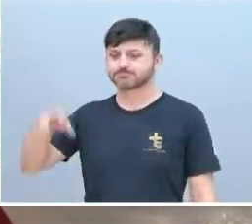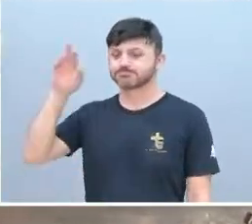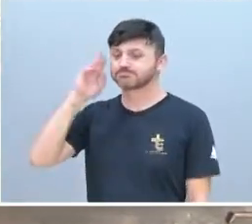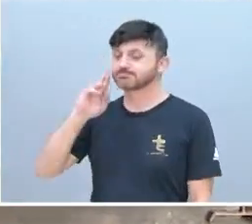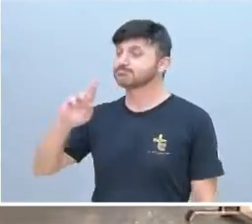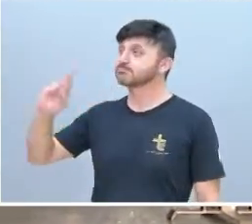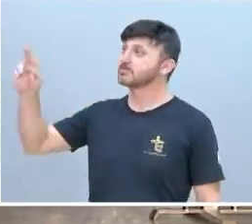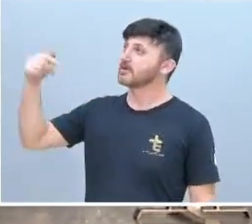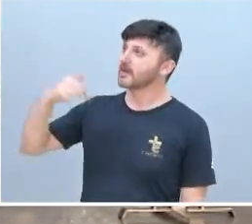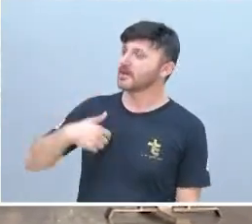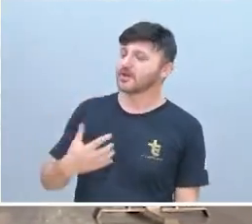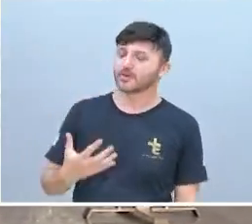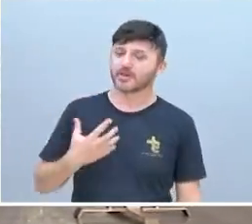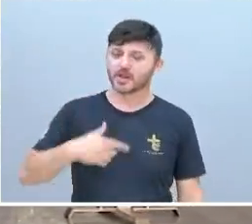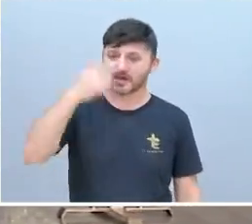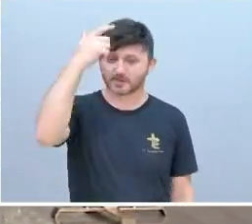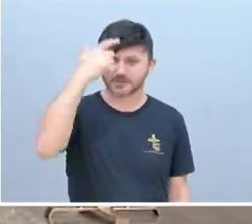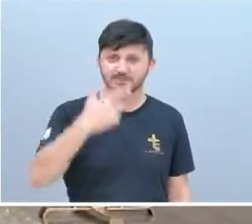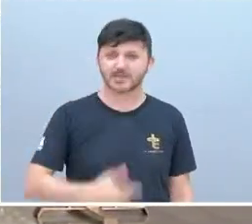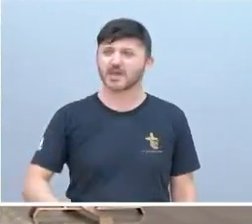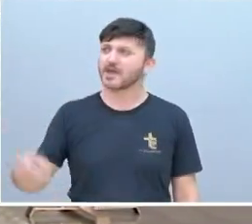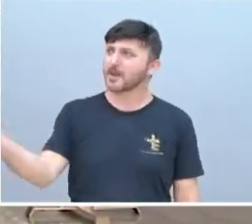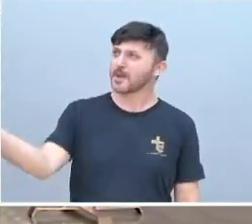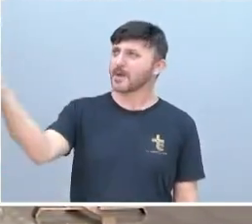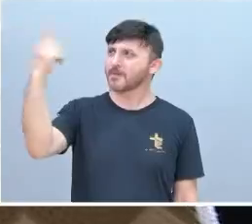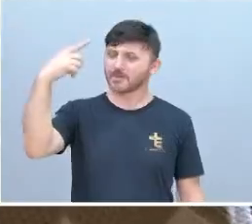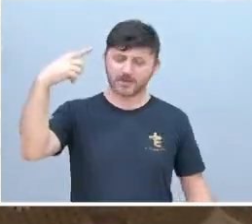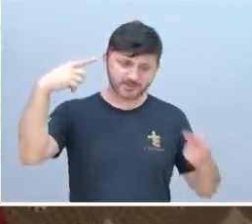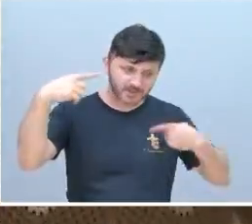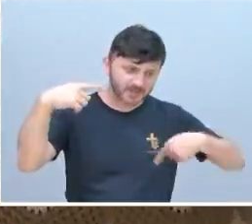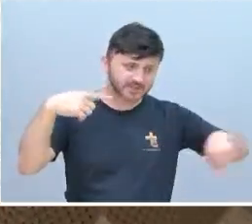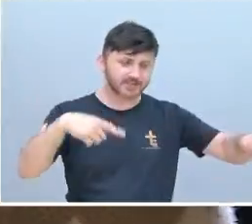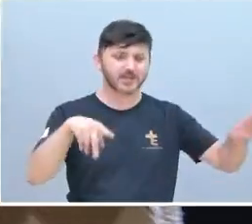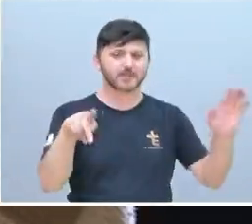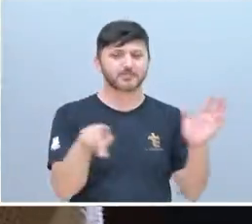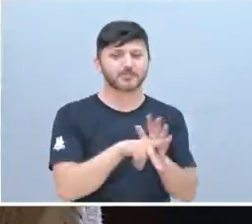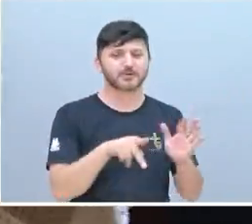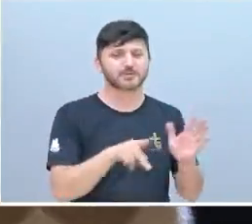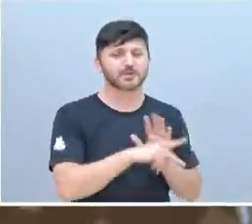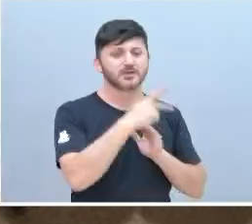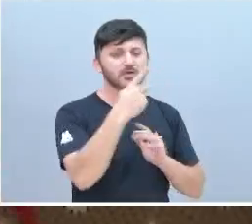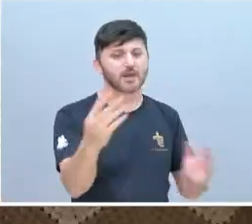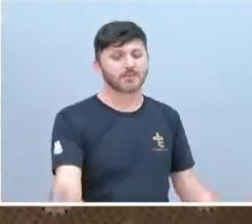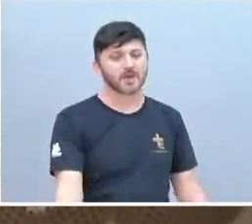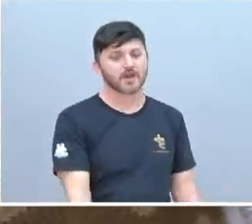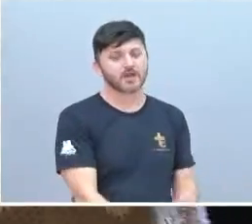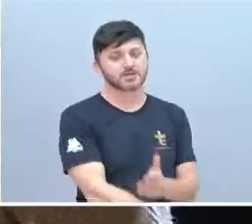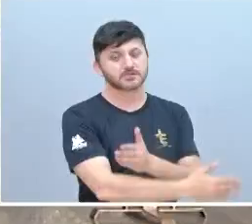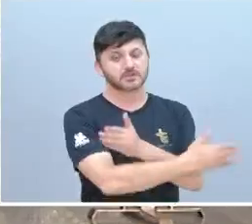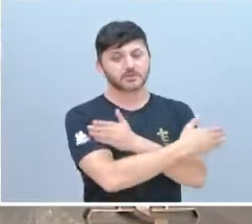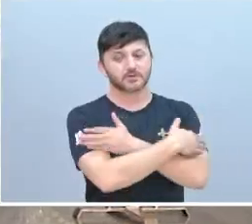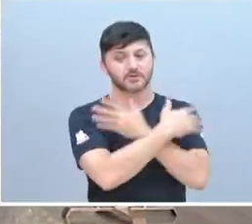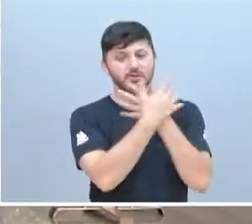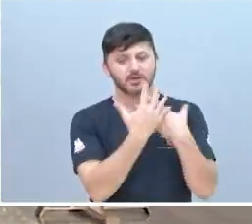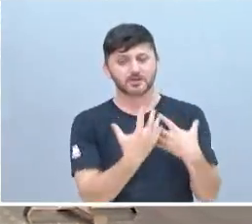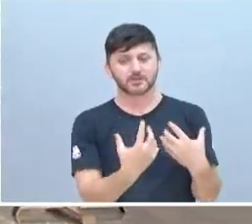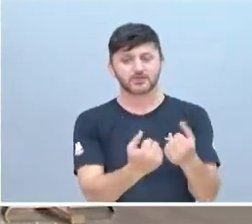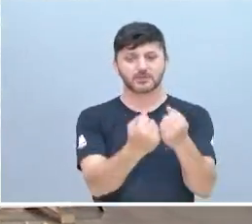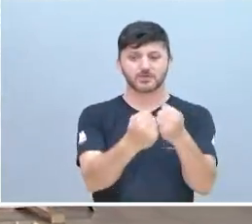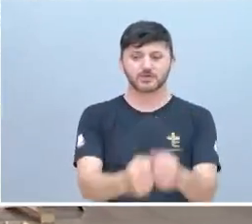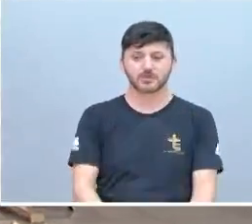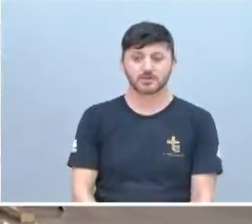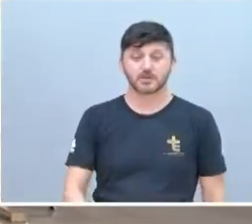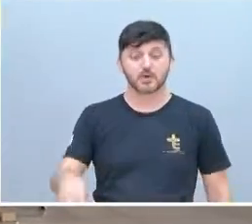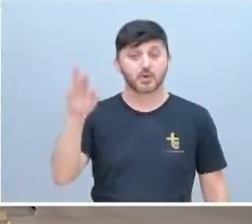meu Senhor. Envia-me para ser o seu abraço acolhido. O